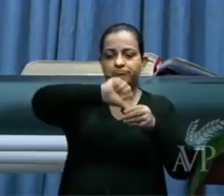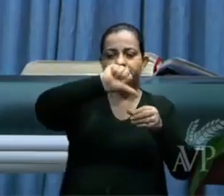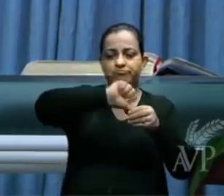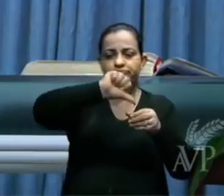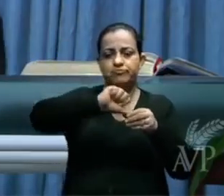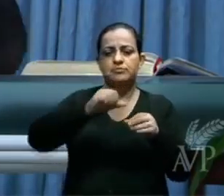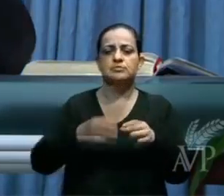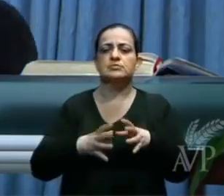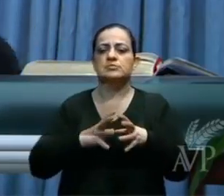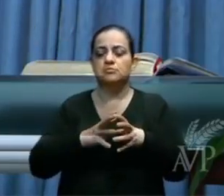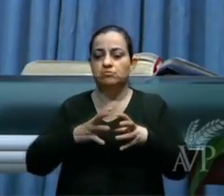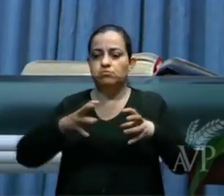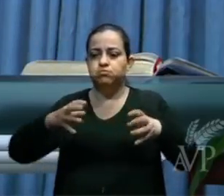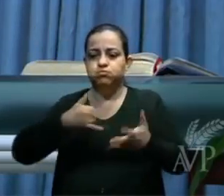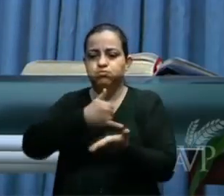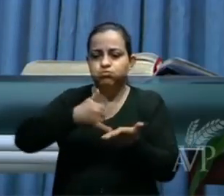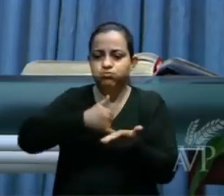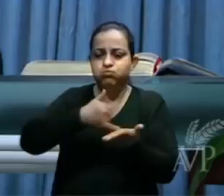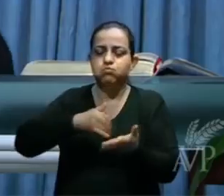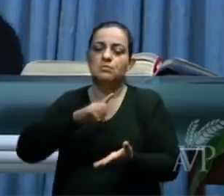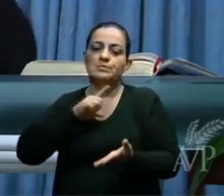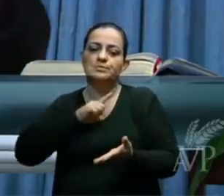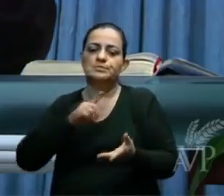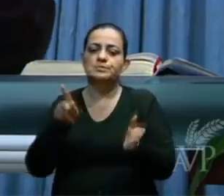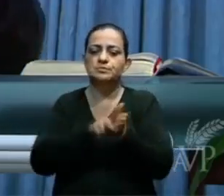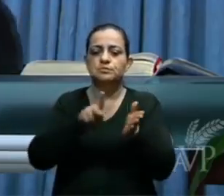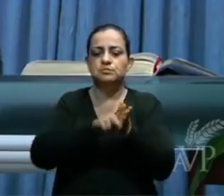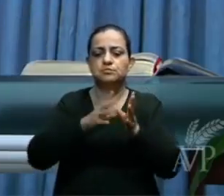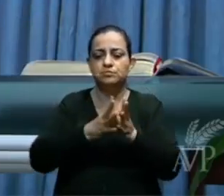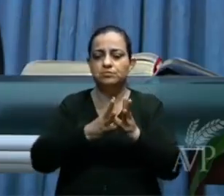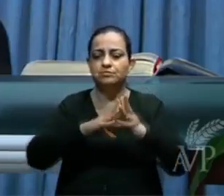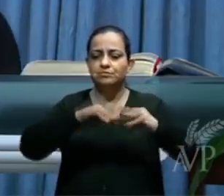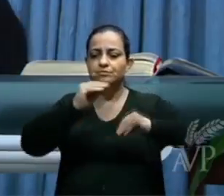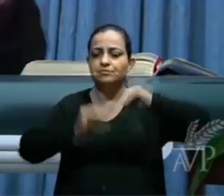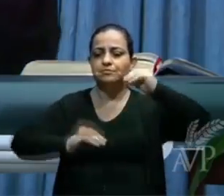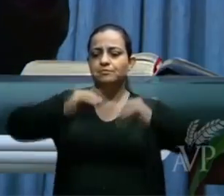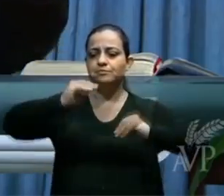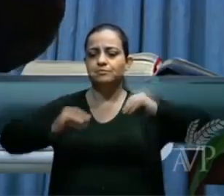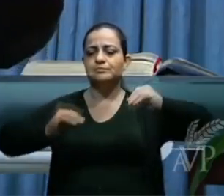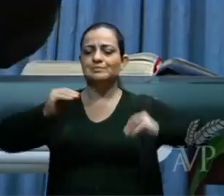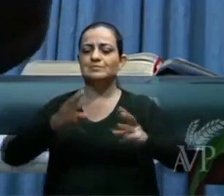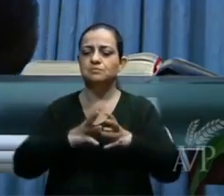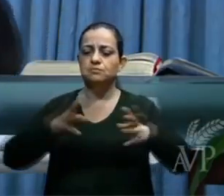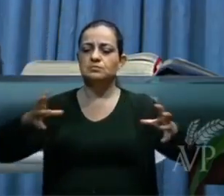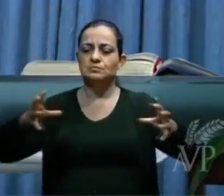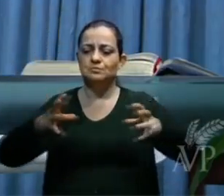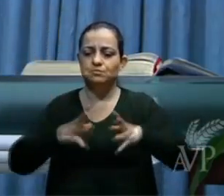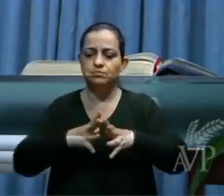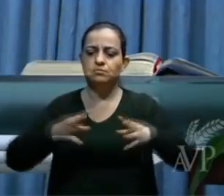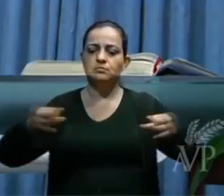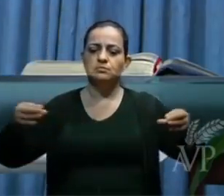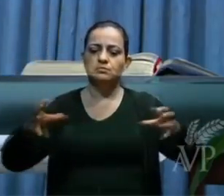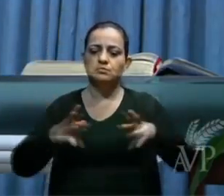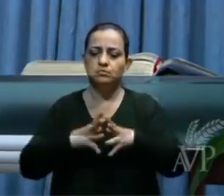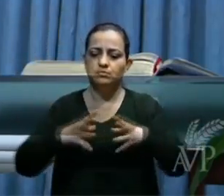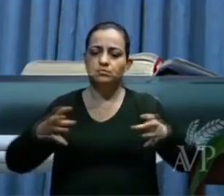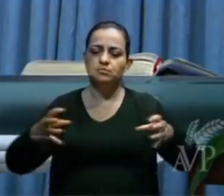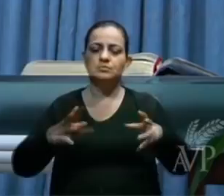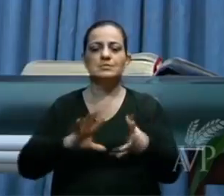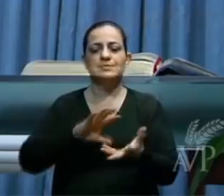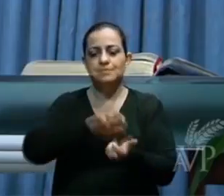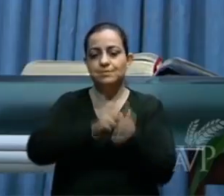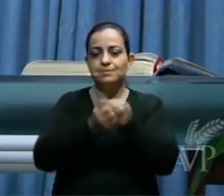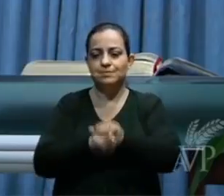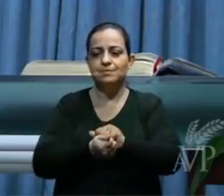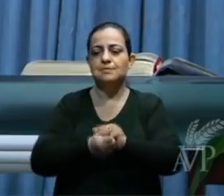era curtido ele tinha gente ele era maleável que às vezes sedia as pressões ele se acomodava